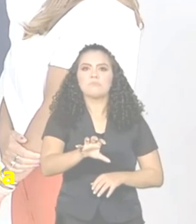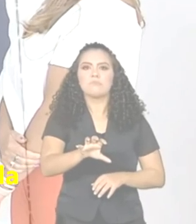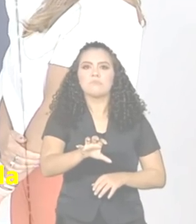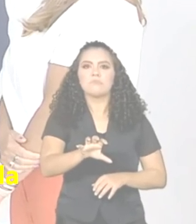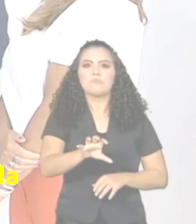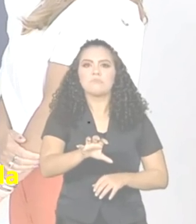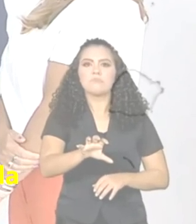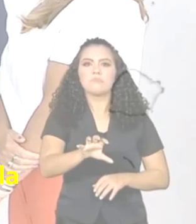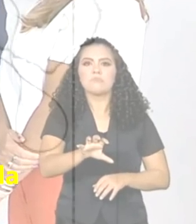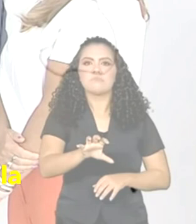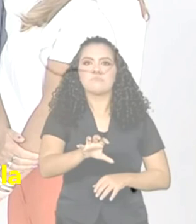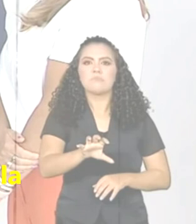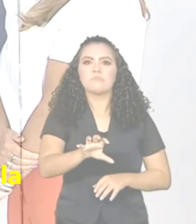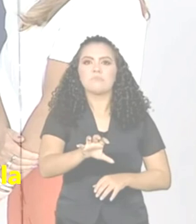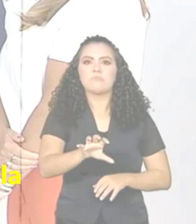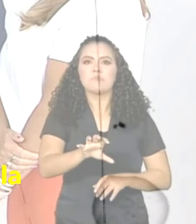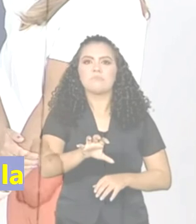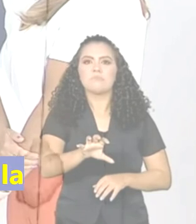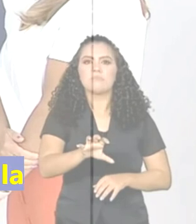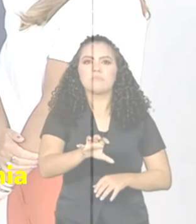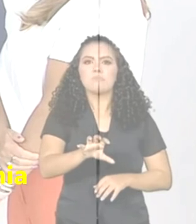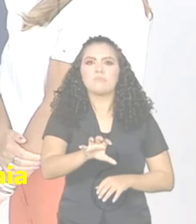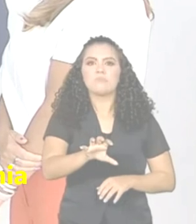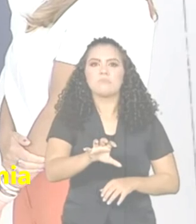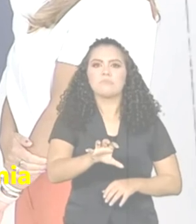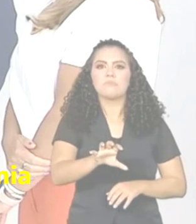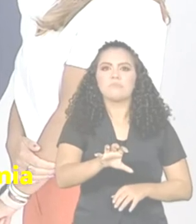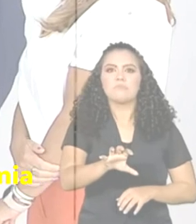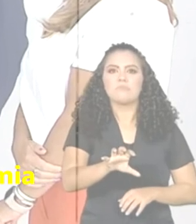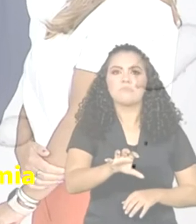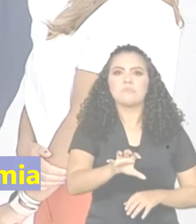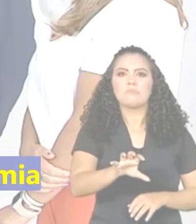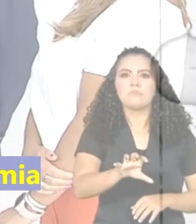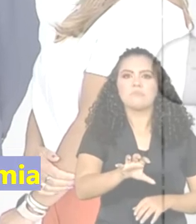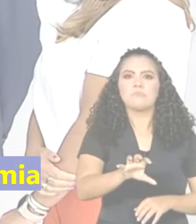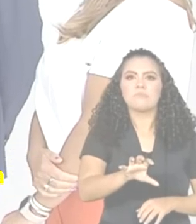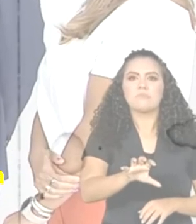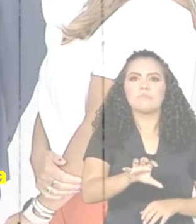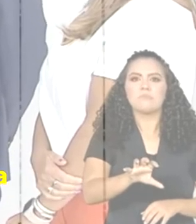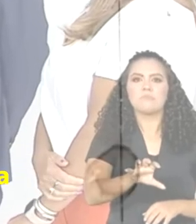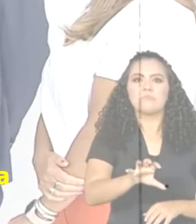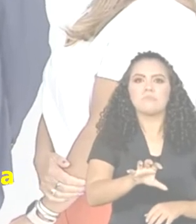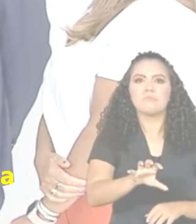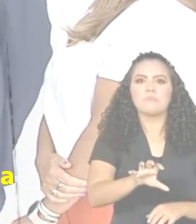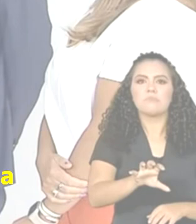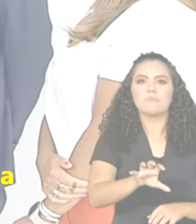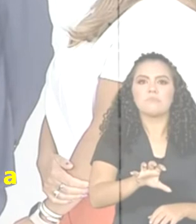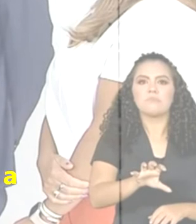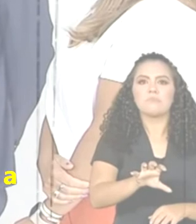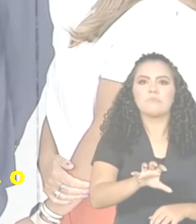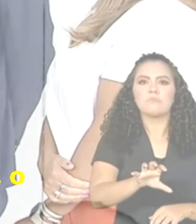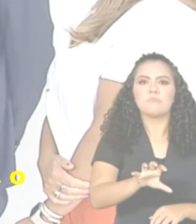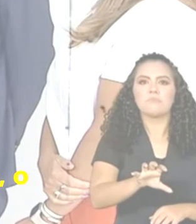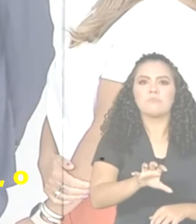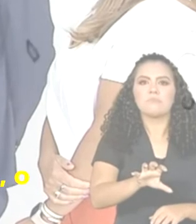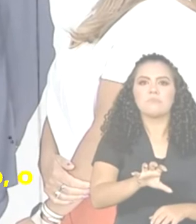disse. Lula também afirmou que dará autonomia para que o novo indicado monte a própria equipe na